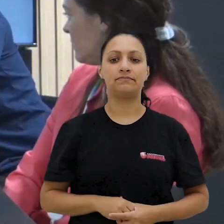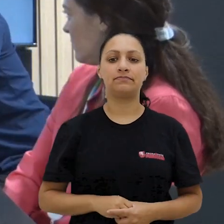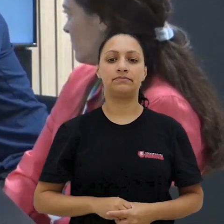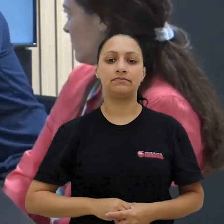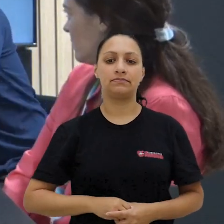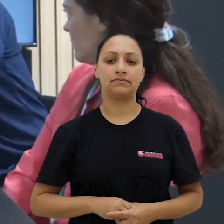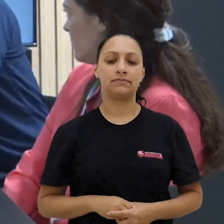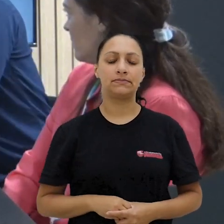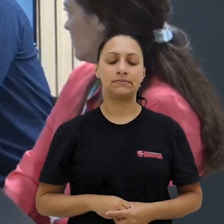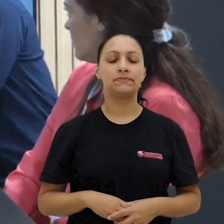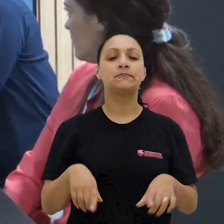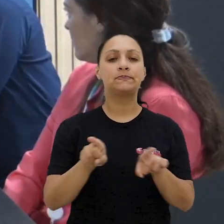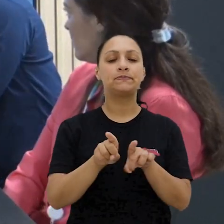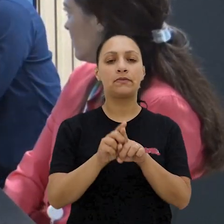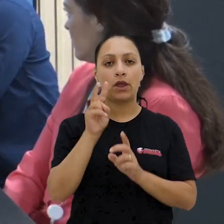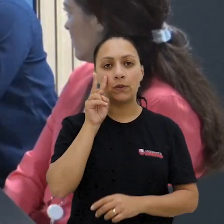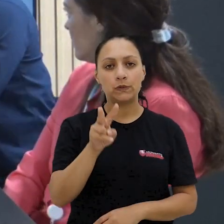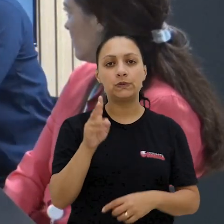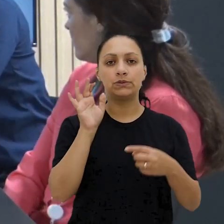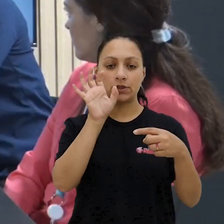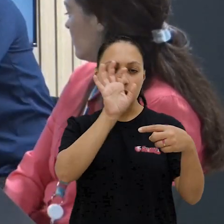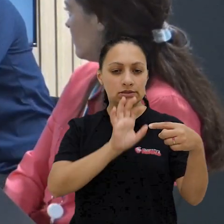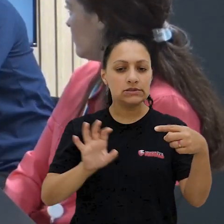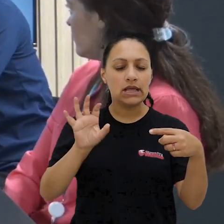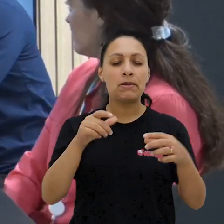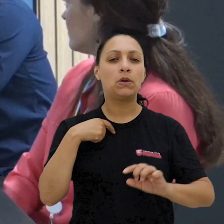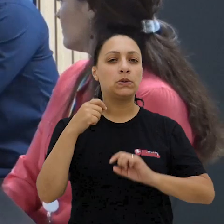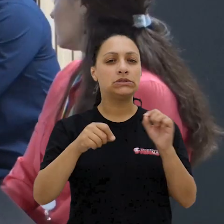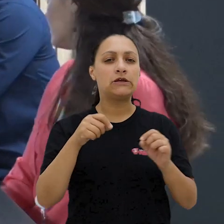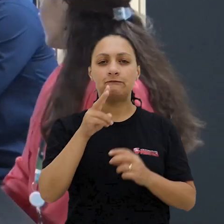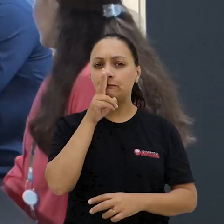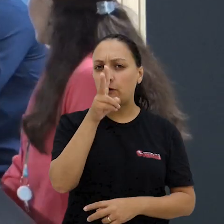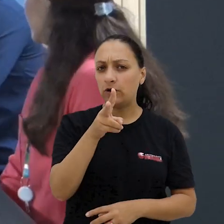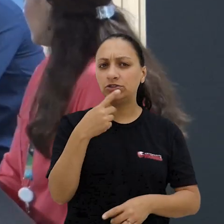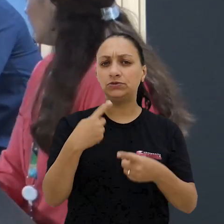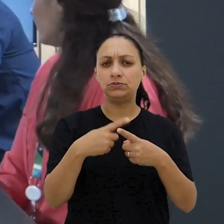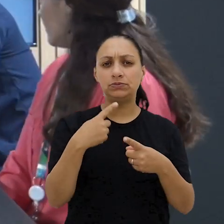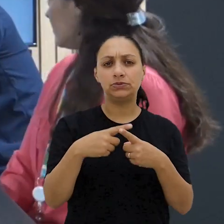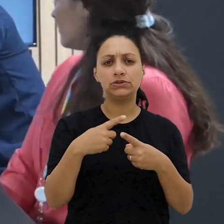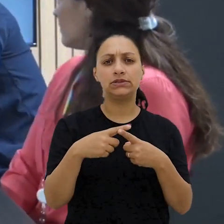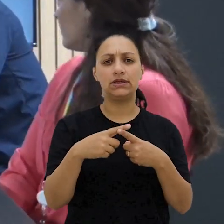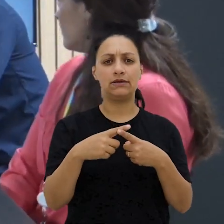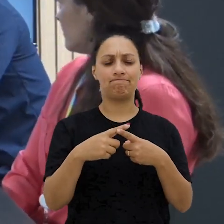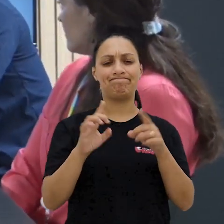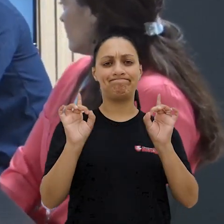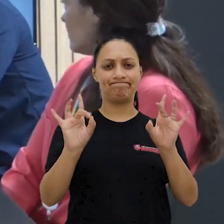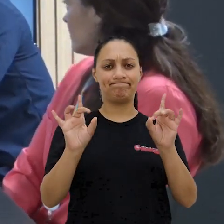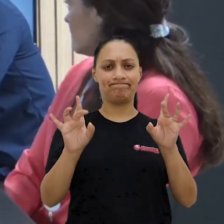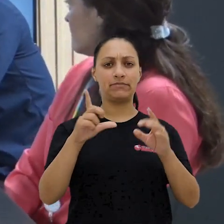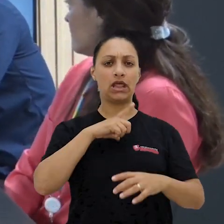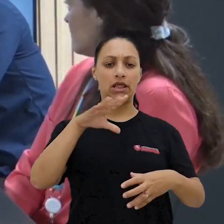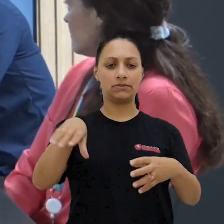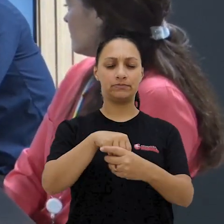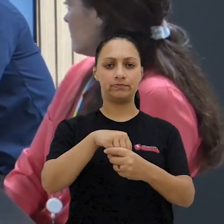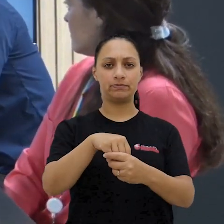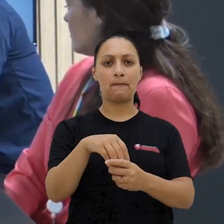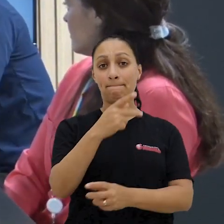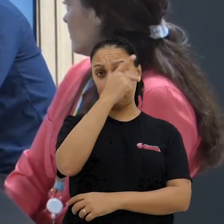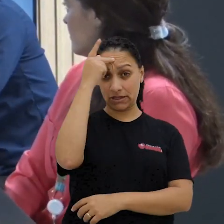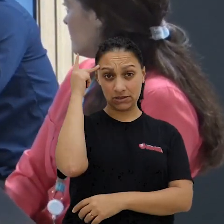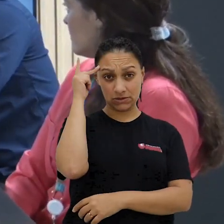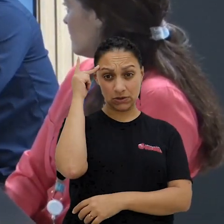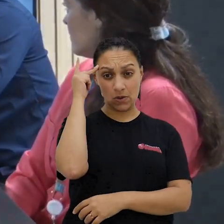né? Eu vejo muito essa questão. O ecossistema, ele se fortalece justamente porque ele é composto de especialistas. Isso aí.